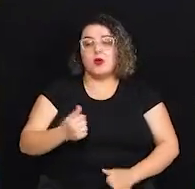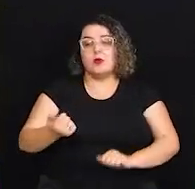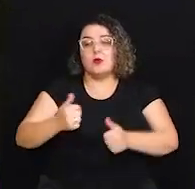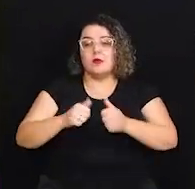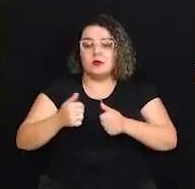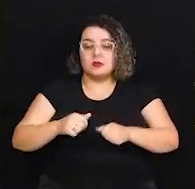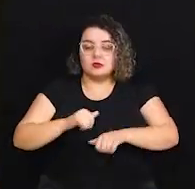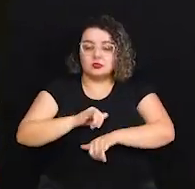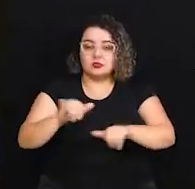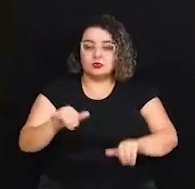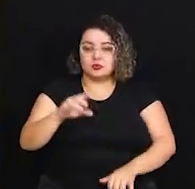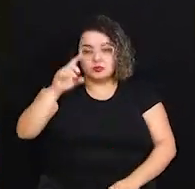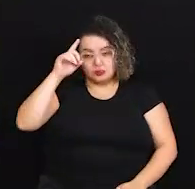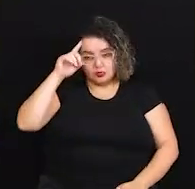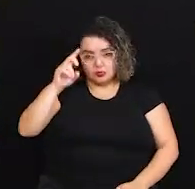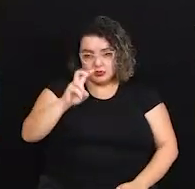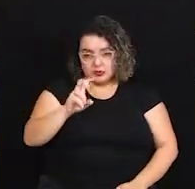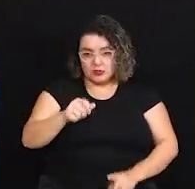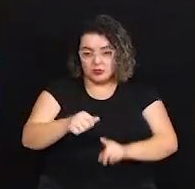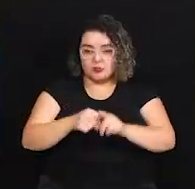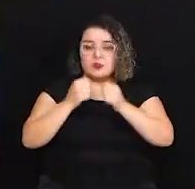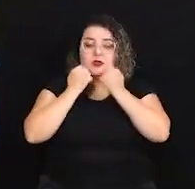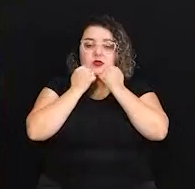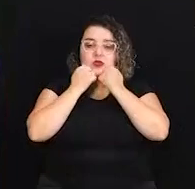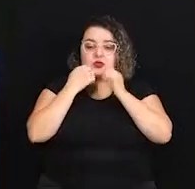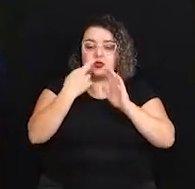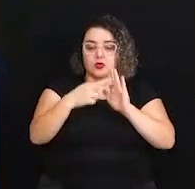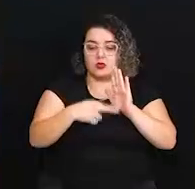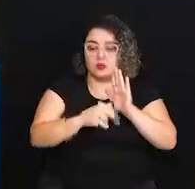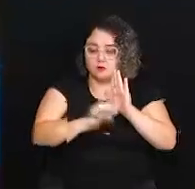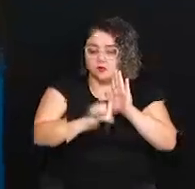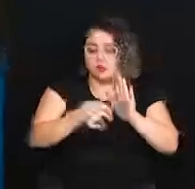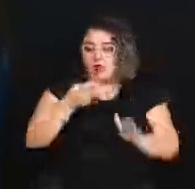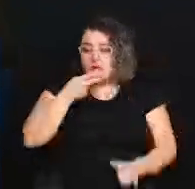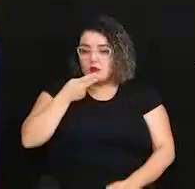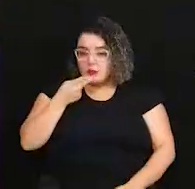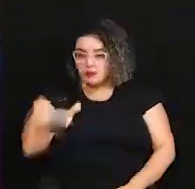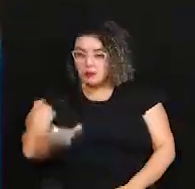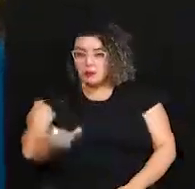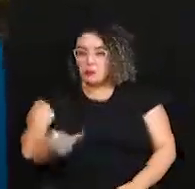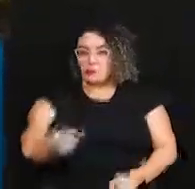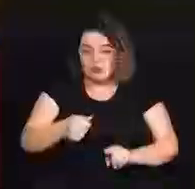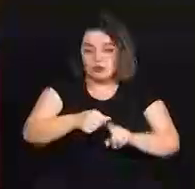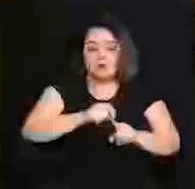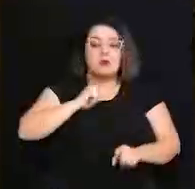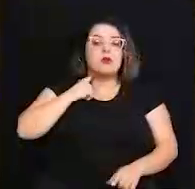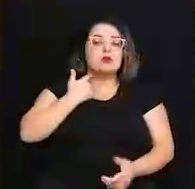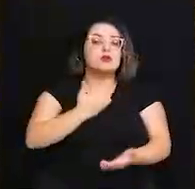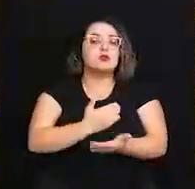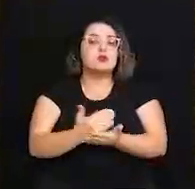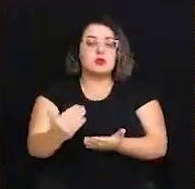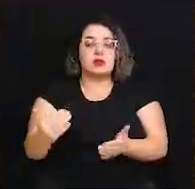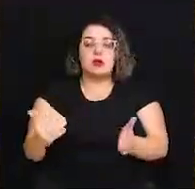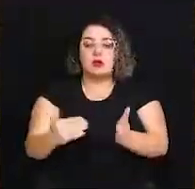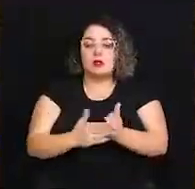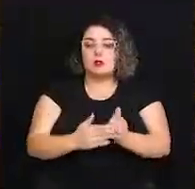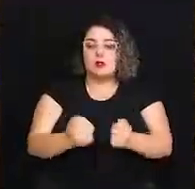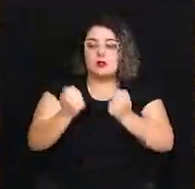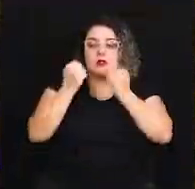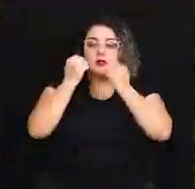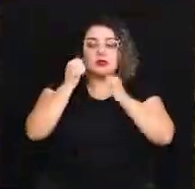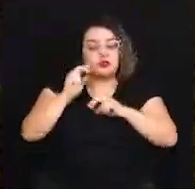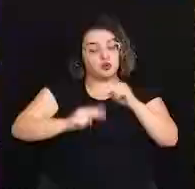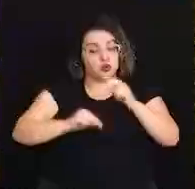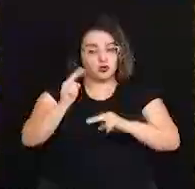dia 5 de julho. O relatório aponta que entre maio, início da Operação Estiagem, e junho, foram